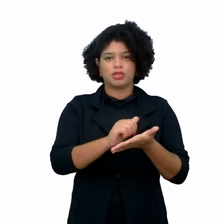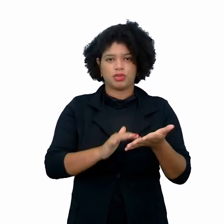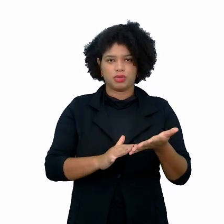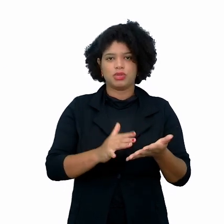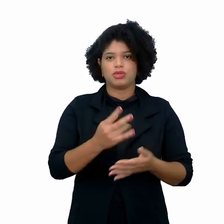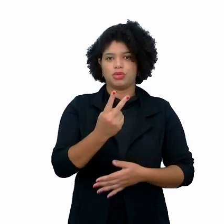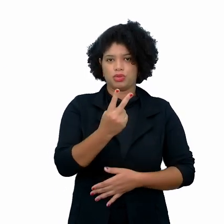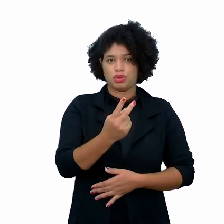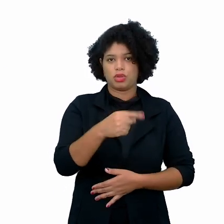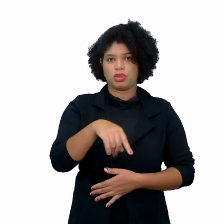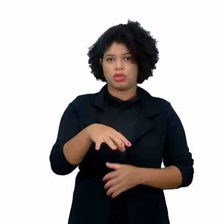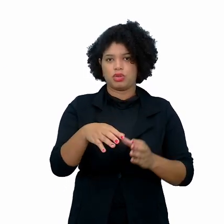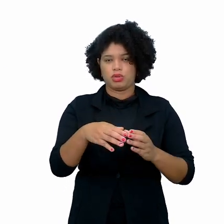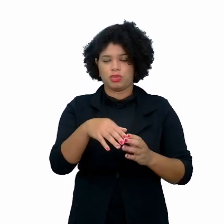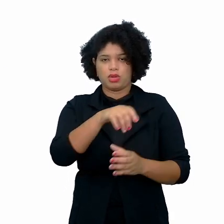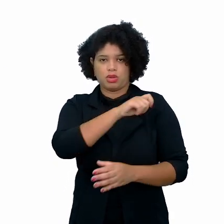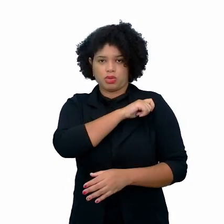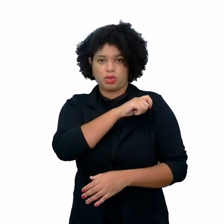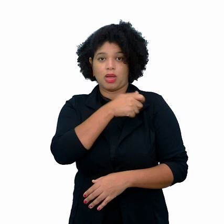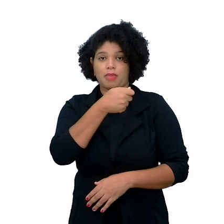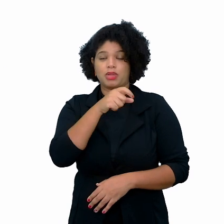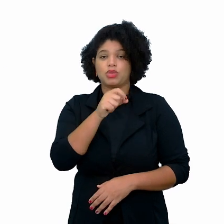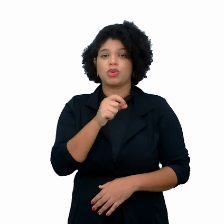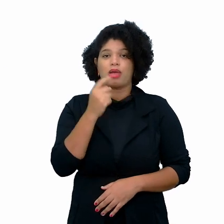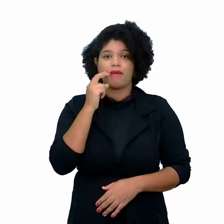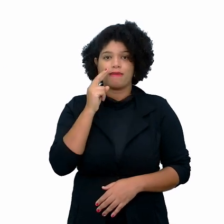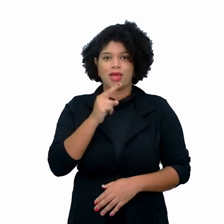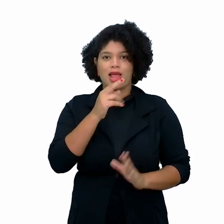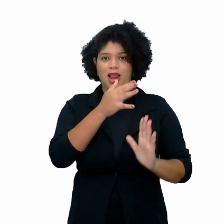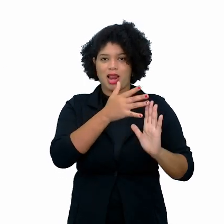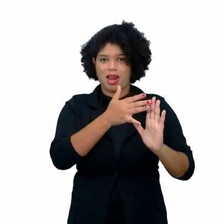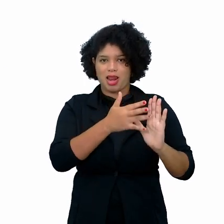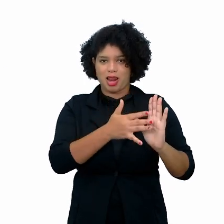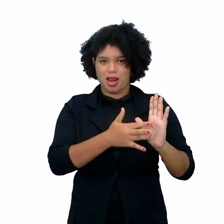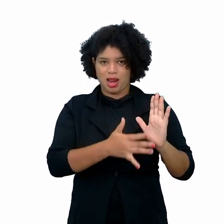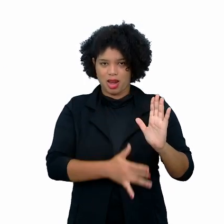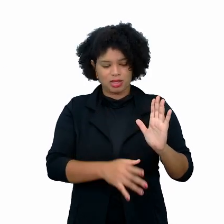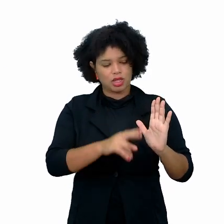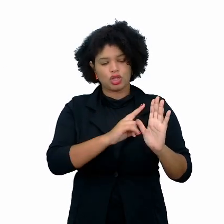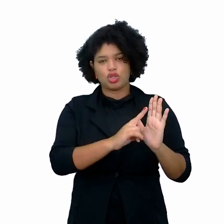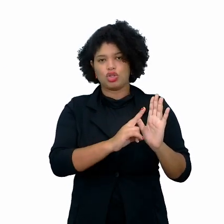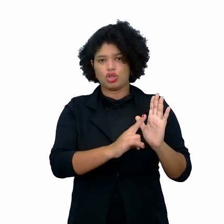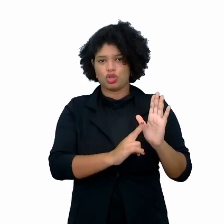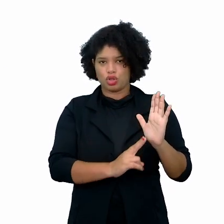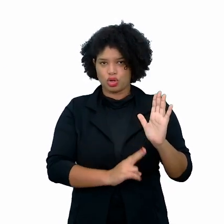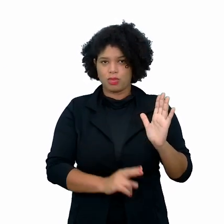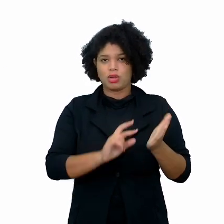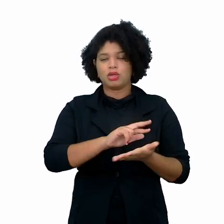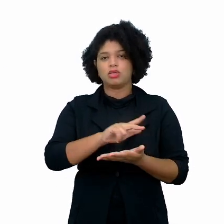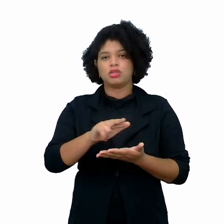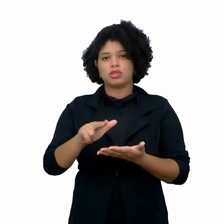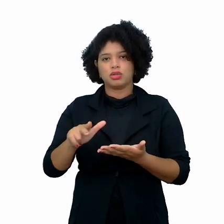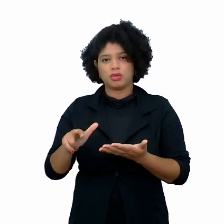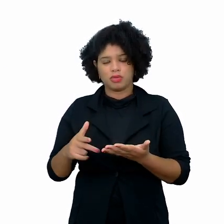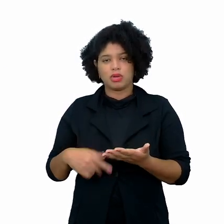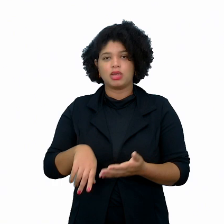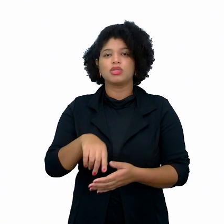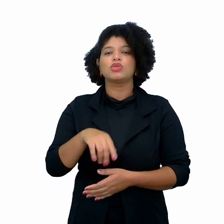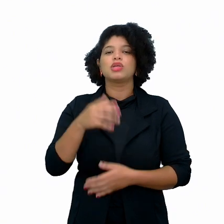os estudantes irão encontrar uma lista de animais brasileiros que estão ameaçados de